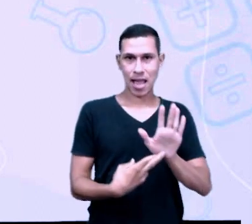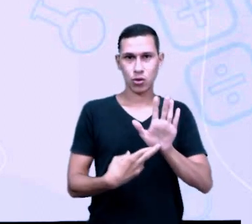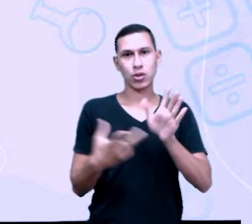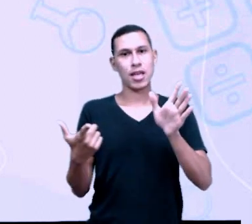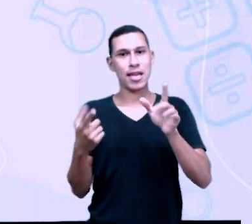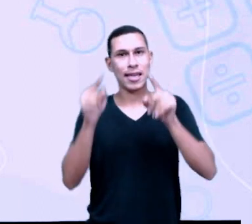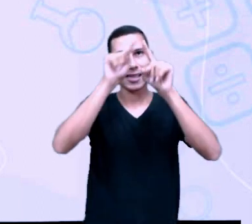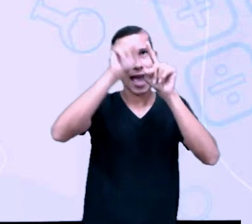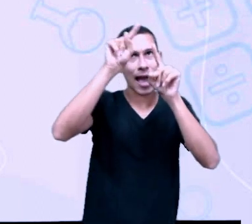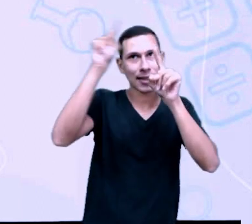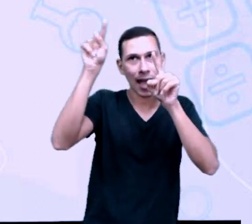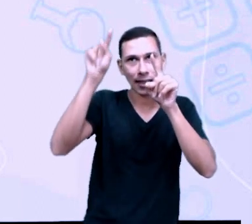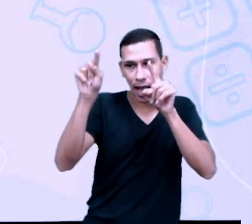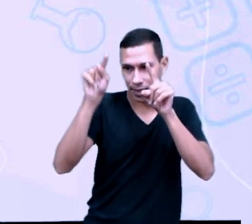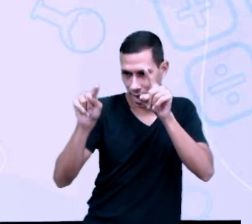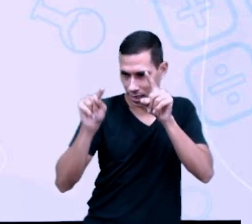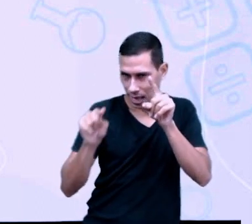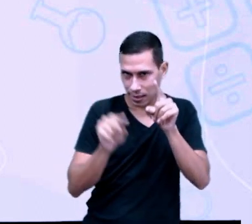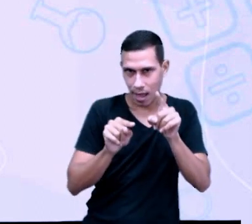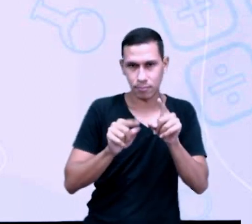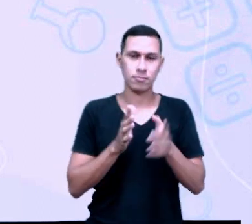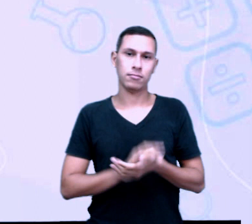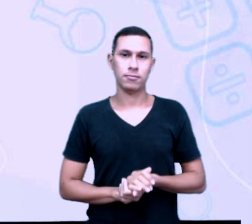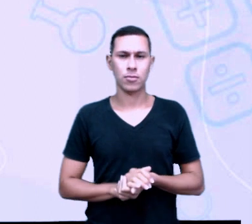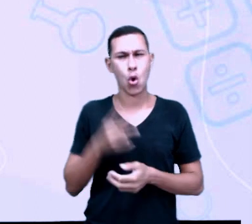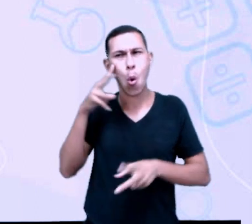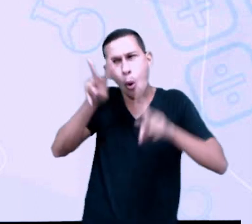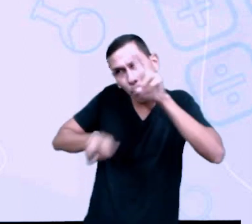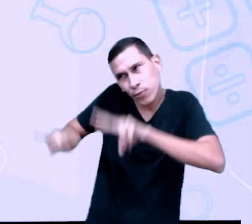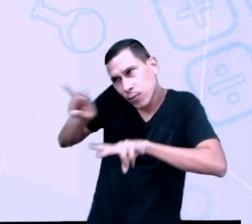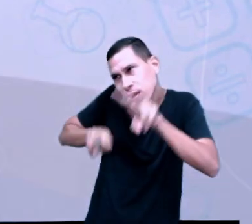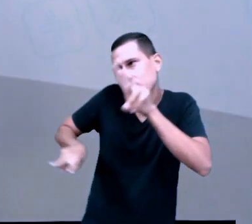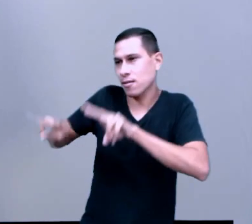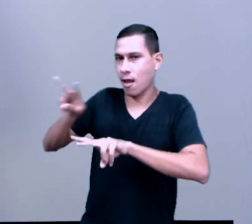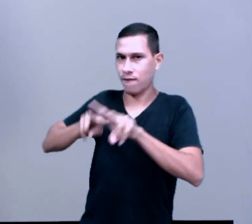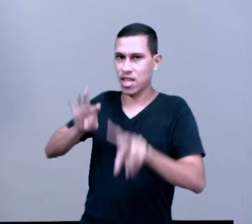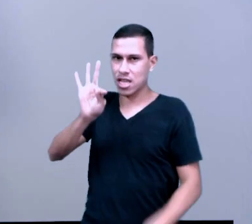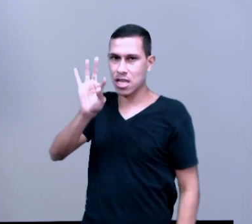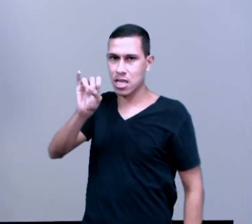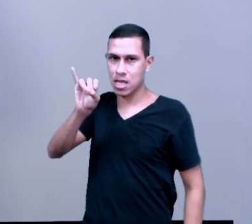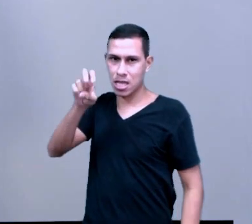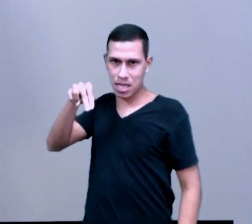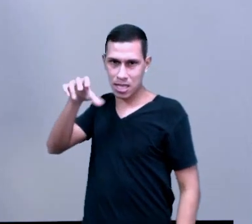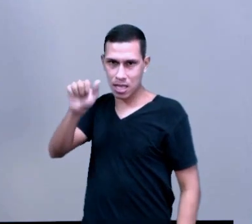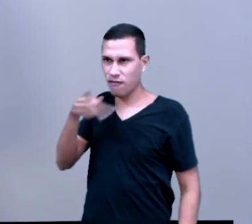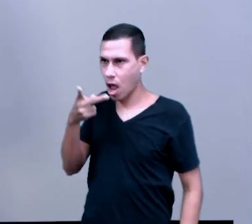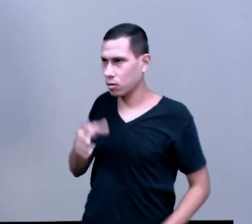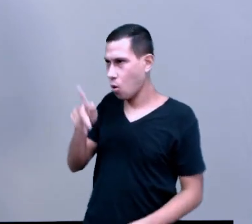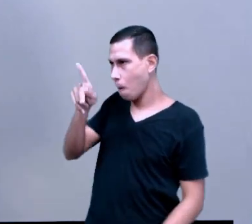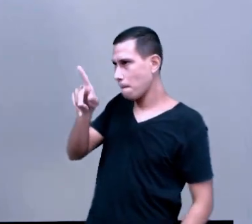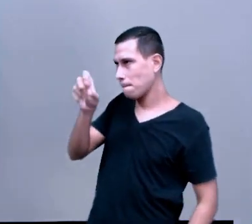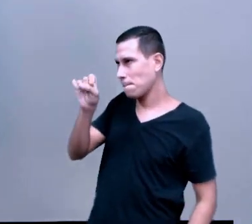de para Sejus né E tracejado eles são balões tracejados observa em aqui a Tina não é falando aí ó